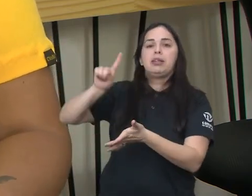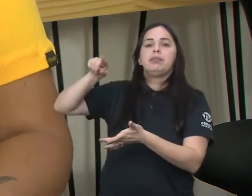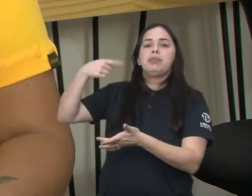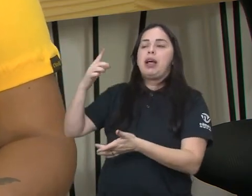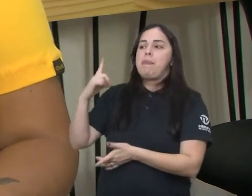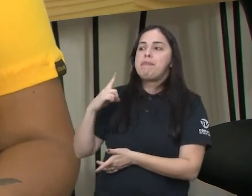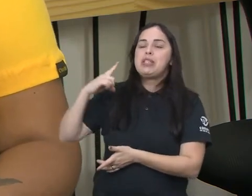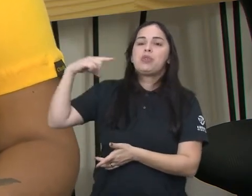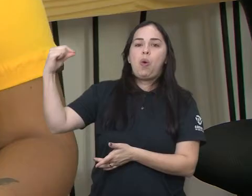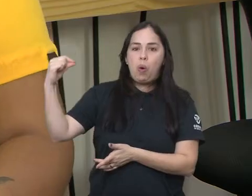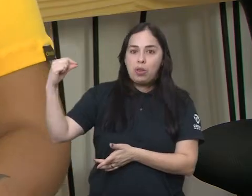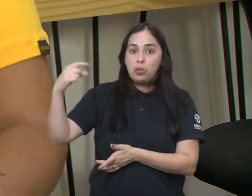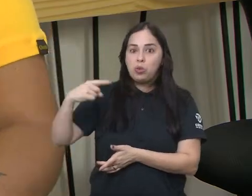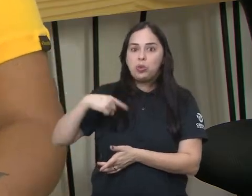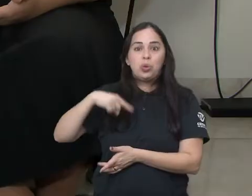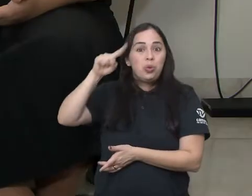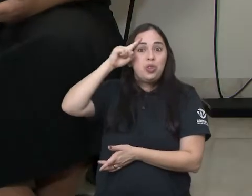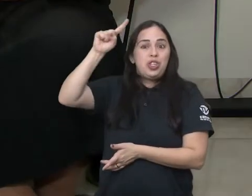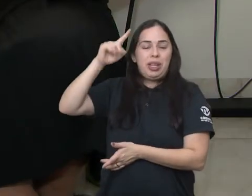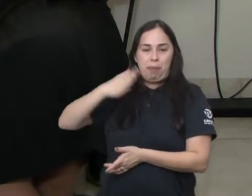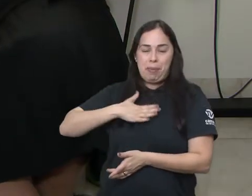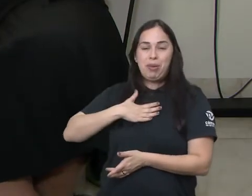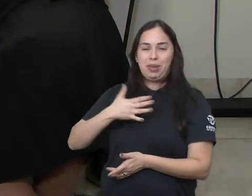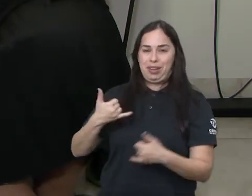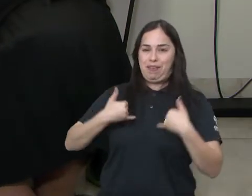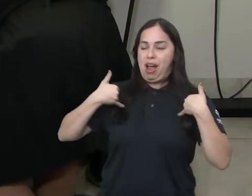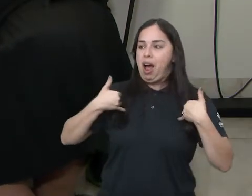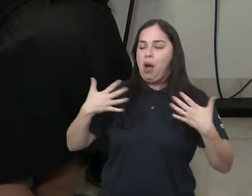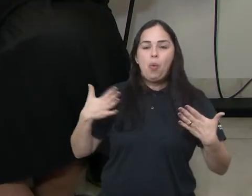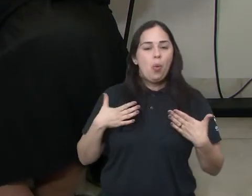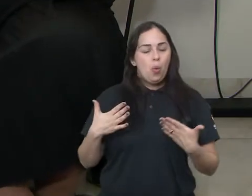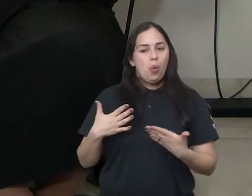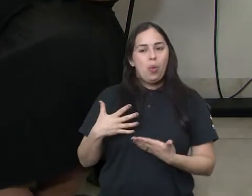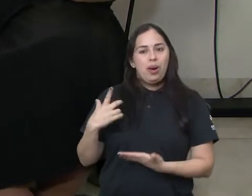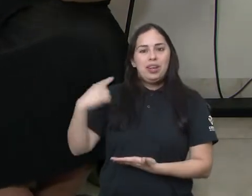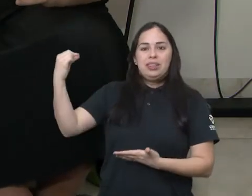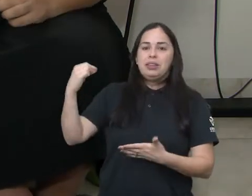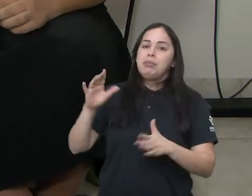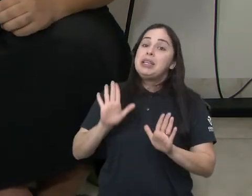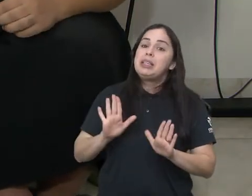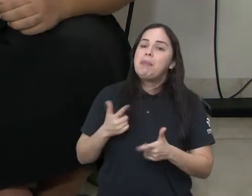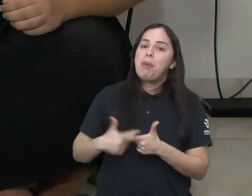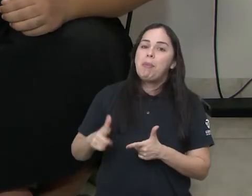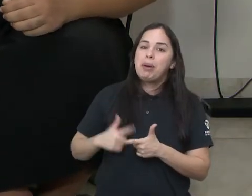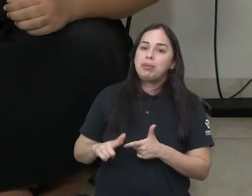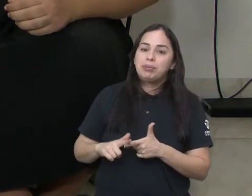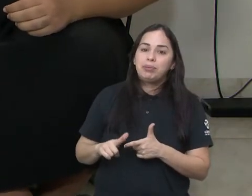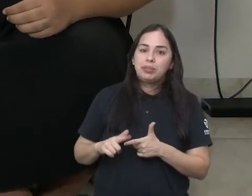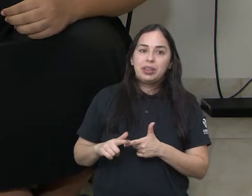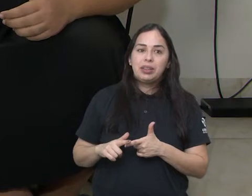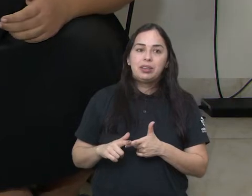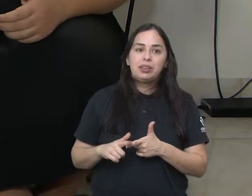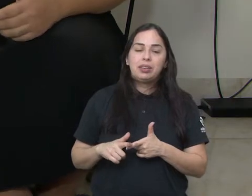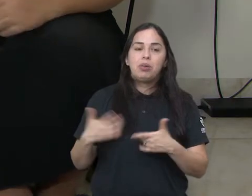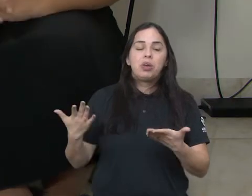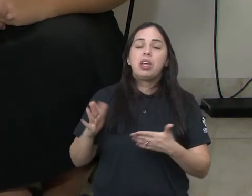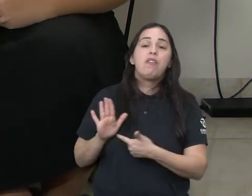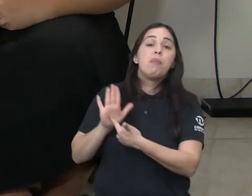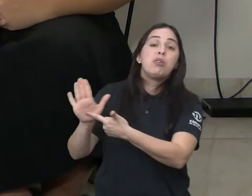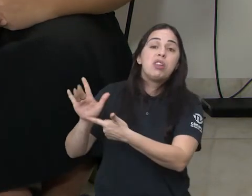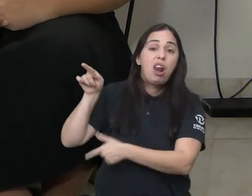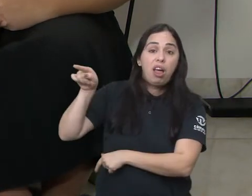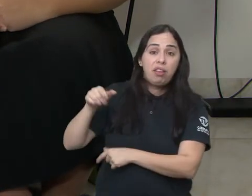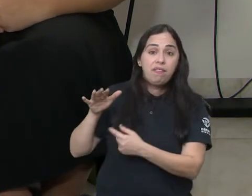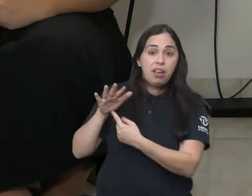escolhida no dia do meu aniversário. Olha que saiu o resultado, eu falei, nossa! Só que aí tem um problema. O que você vai levar na Comic